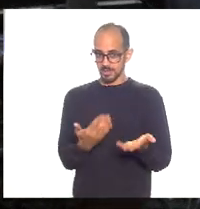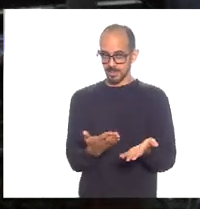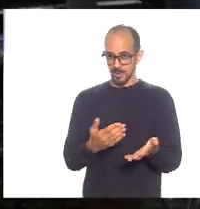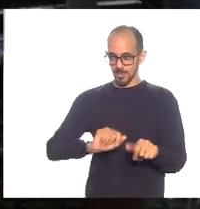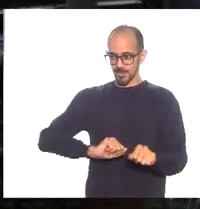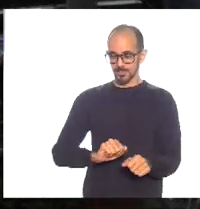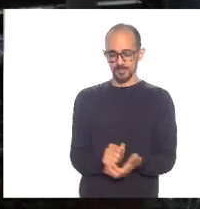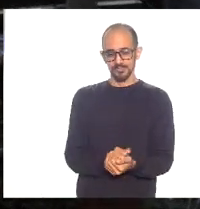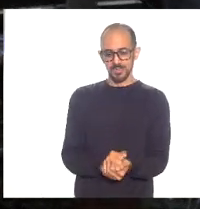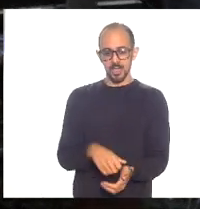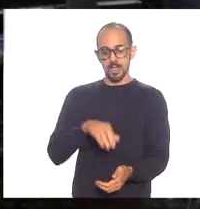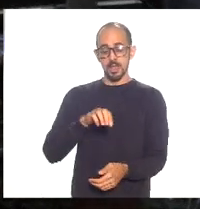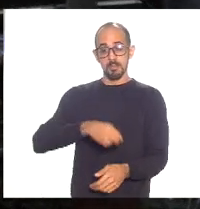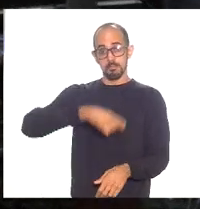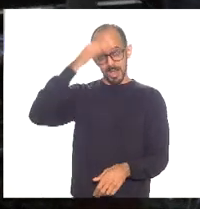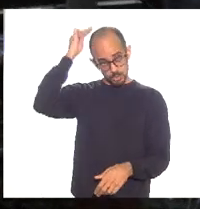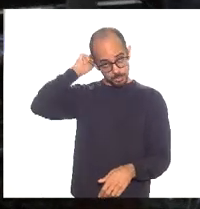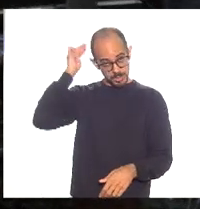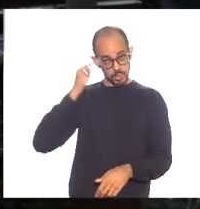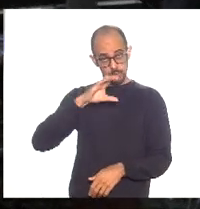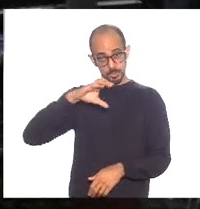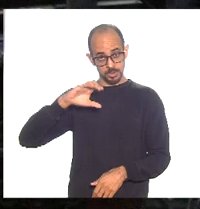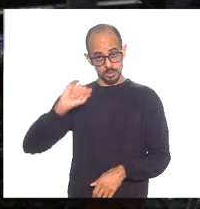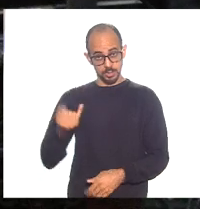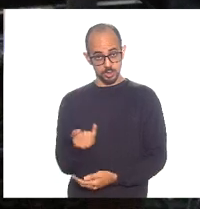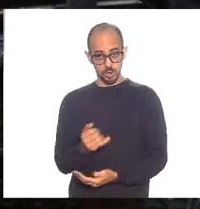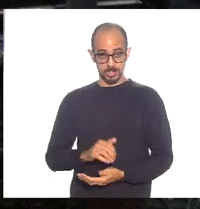deputado Márcio Pacheco.